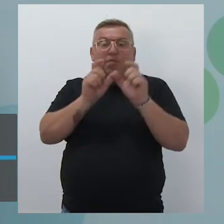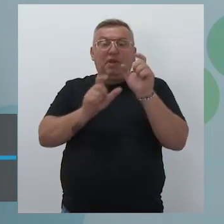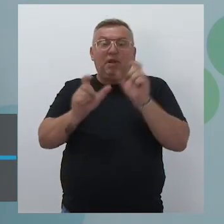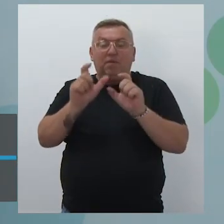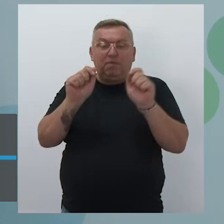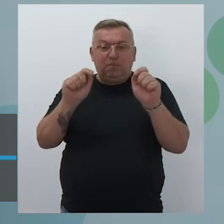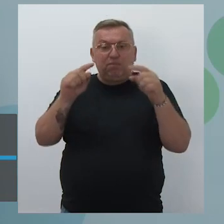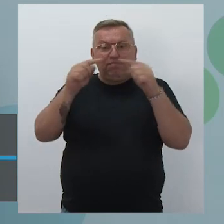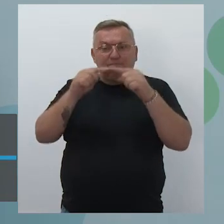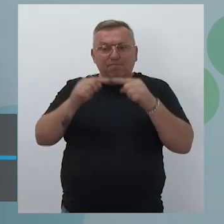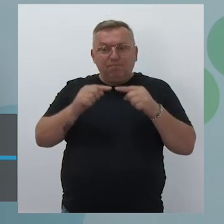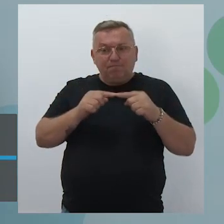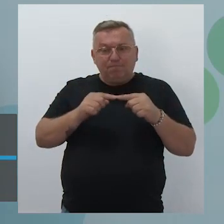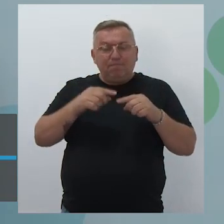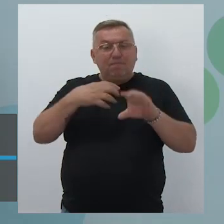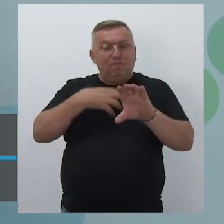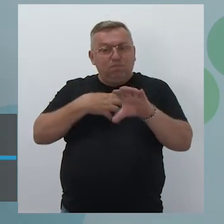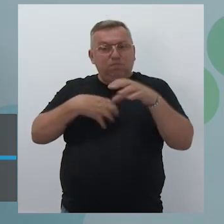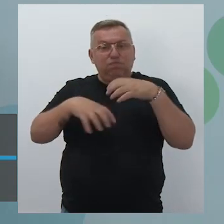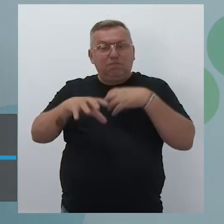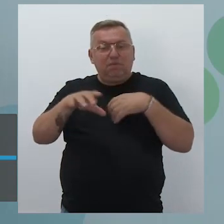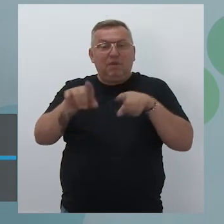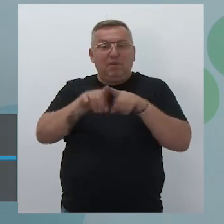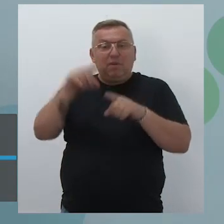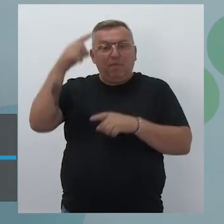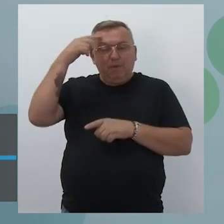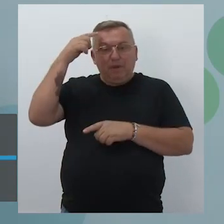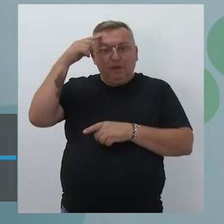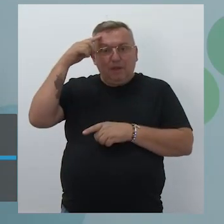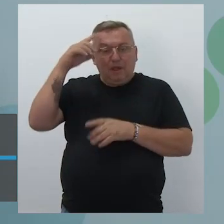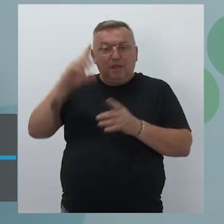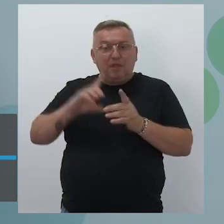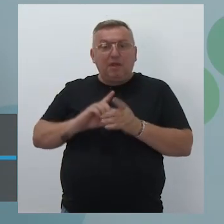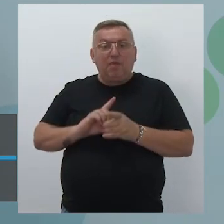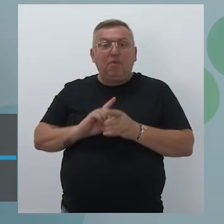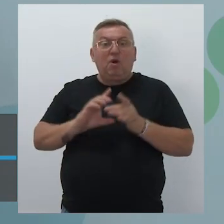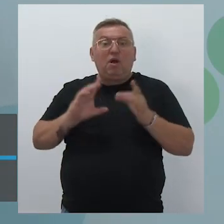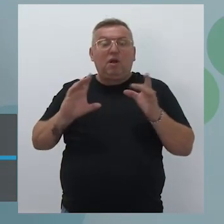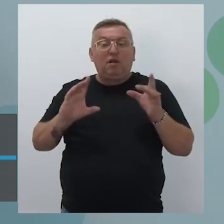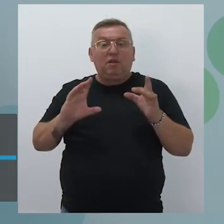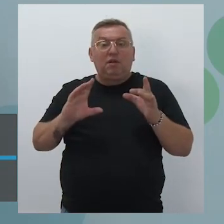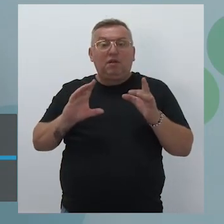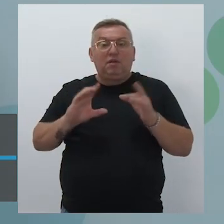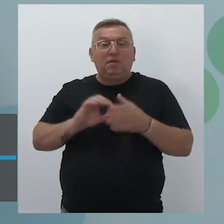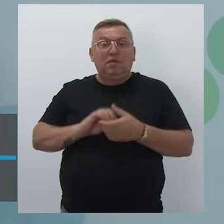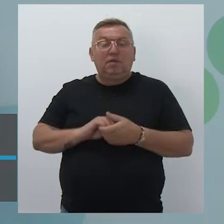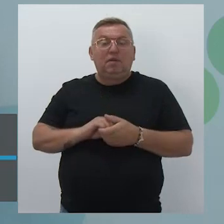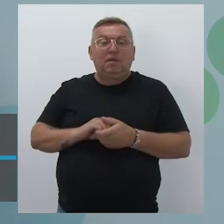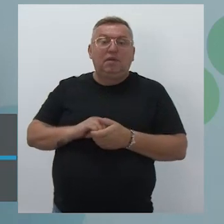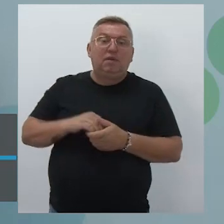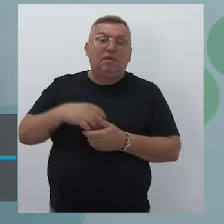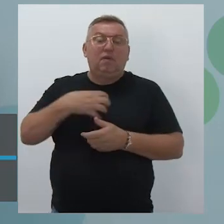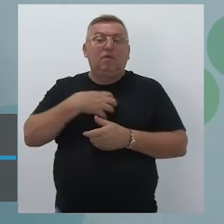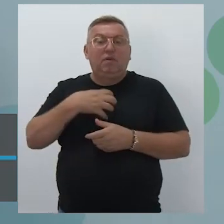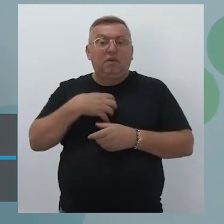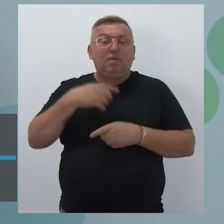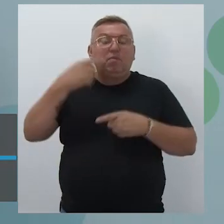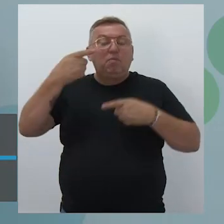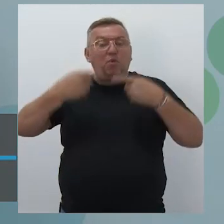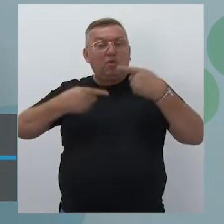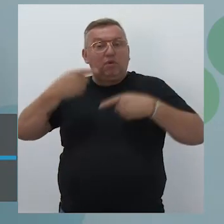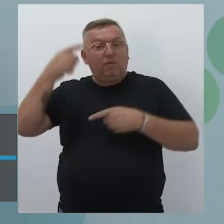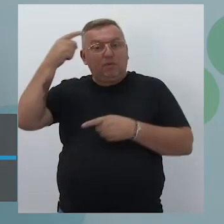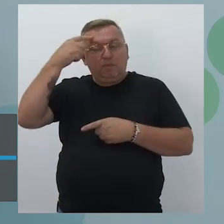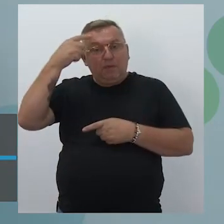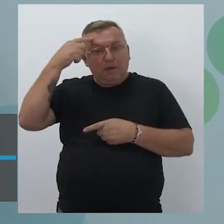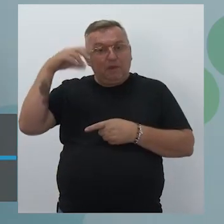ser associada fortemente à empatia, pensar na democracia, não é? Porque é um sistema político que pensa em